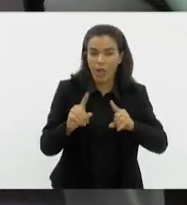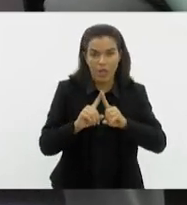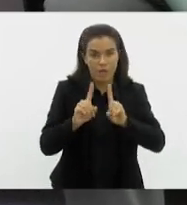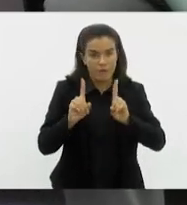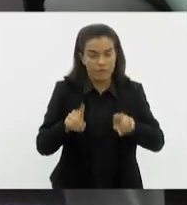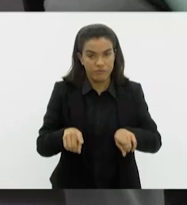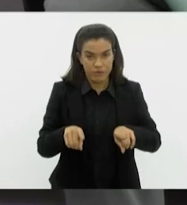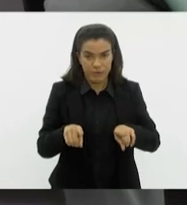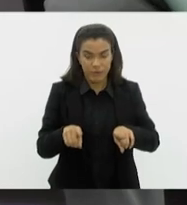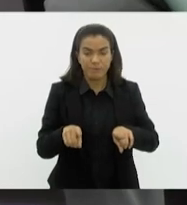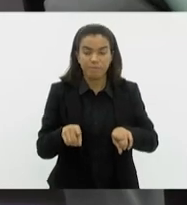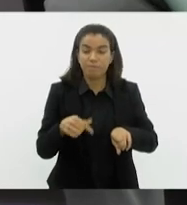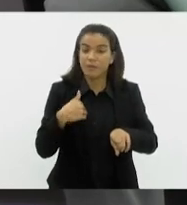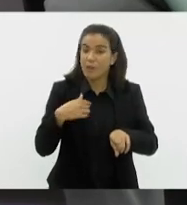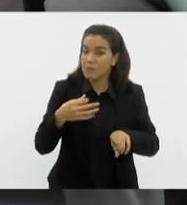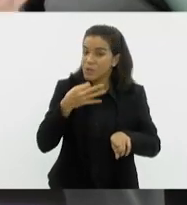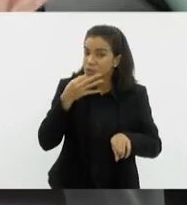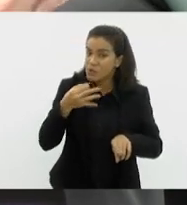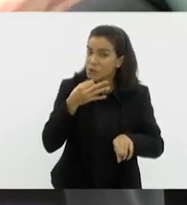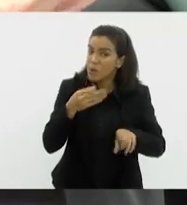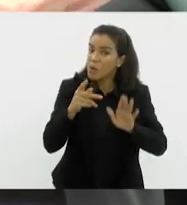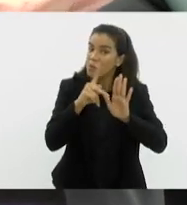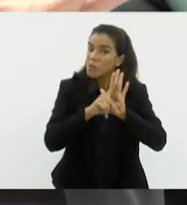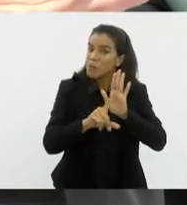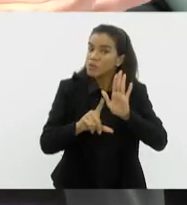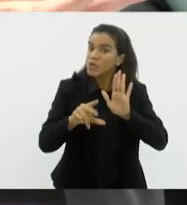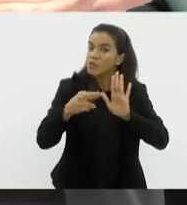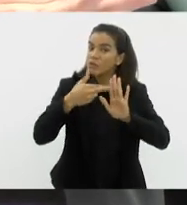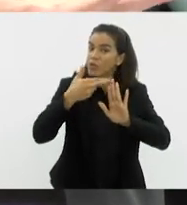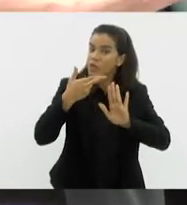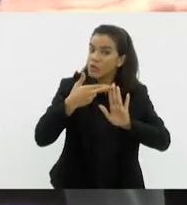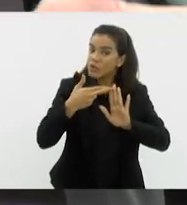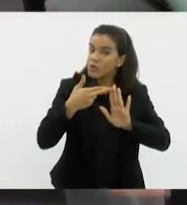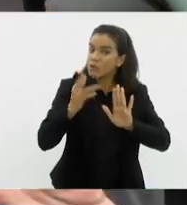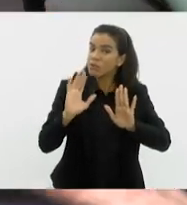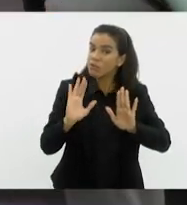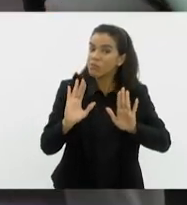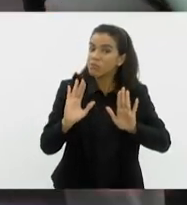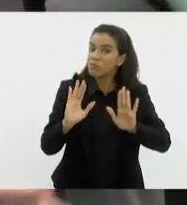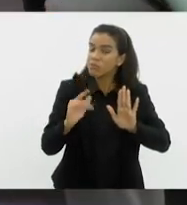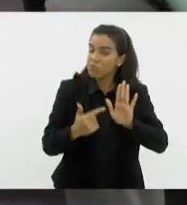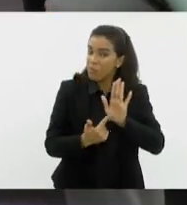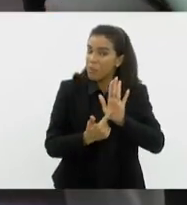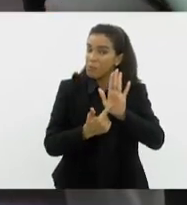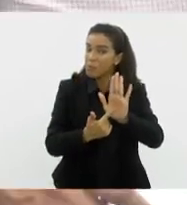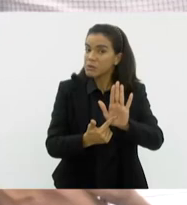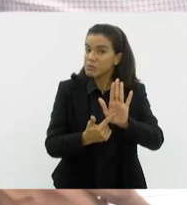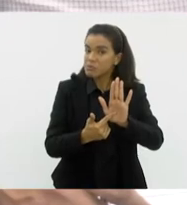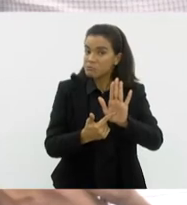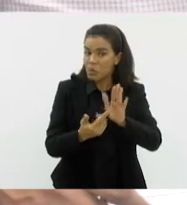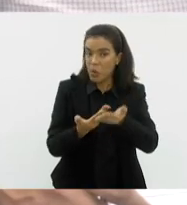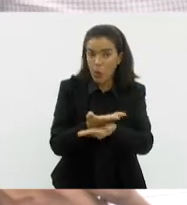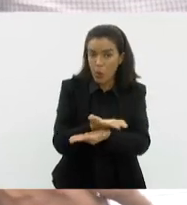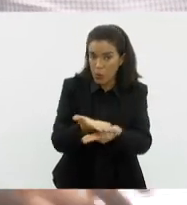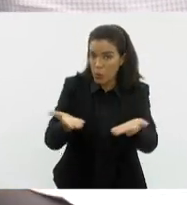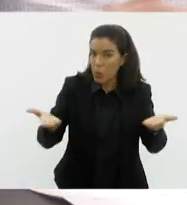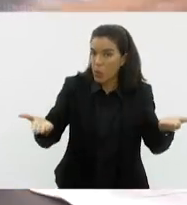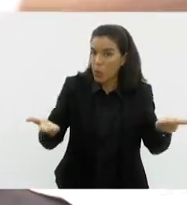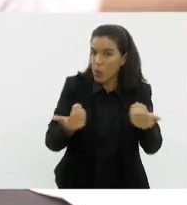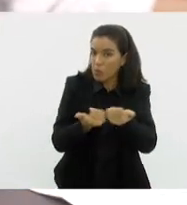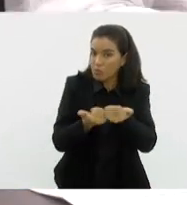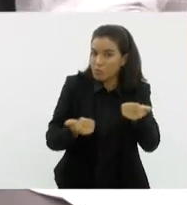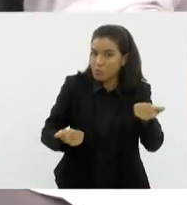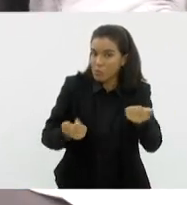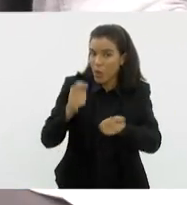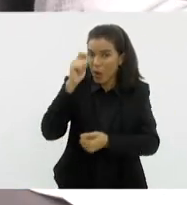queria sugerir a Vossa Excelência que apresente um projeto de resolução. Faremos isso, tanto com a autoria todos que